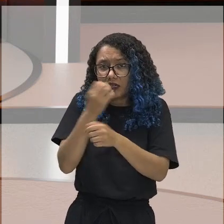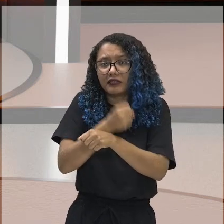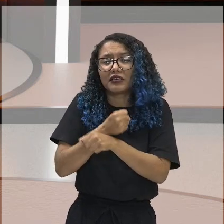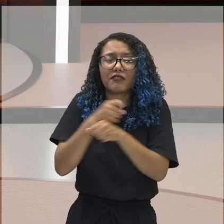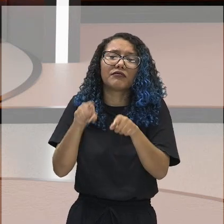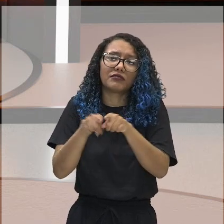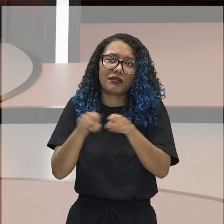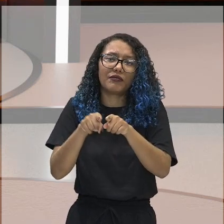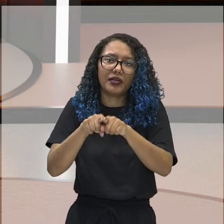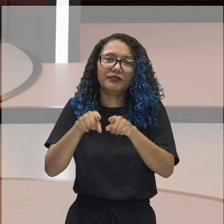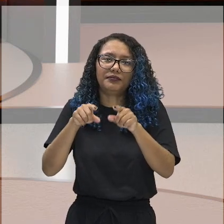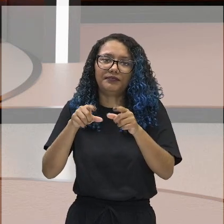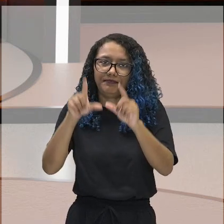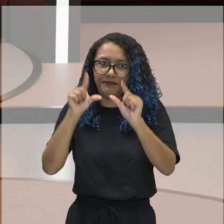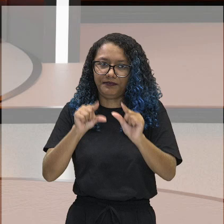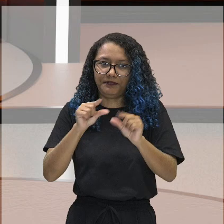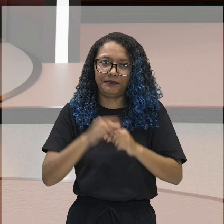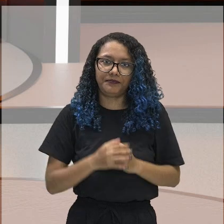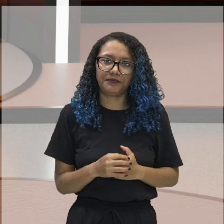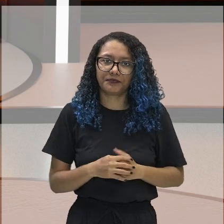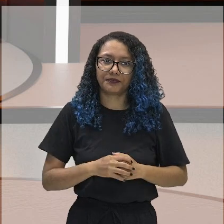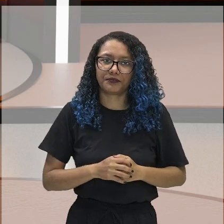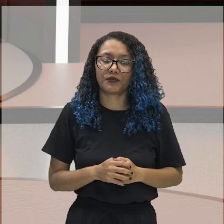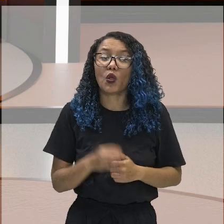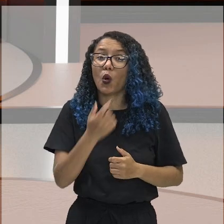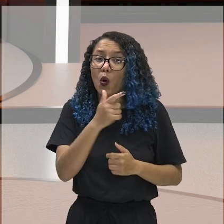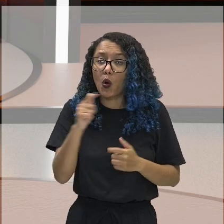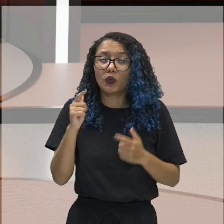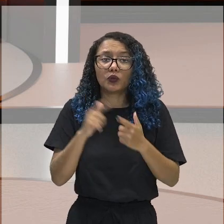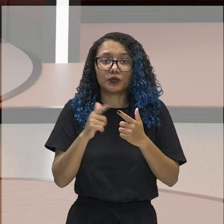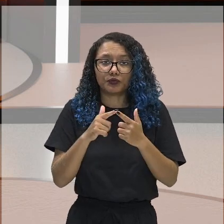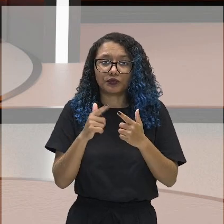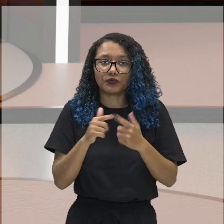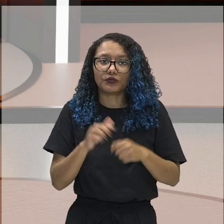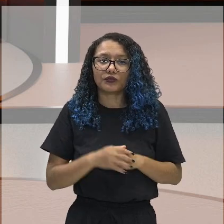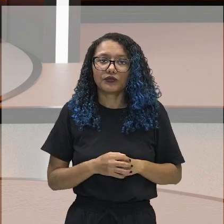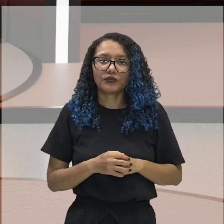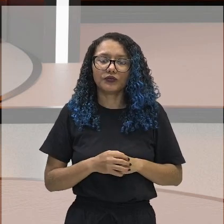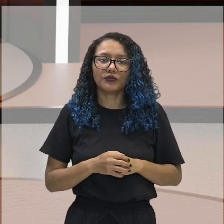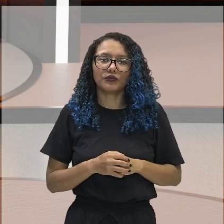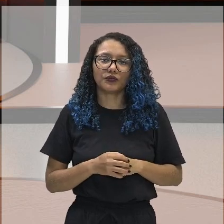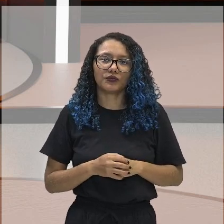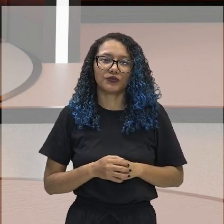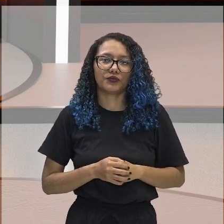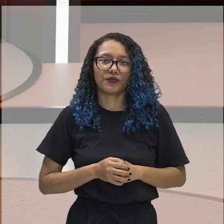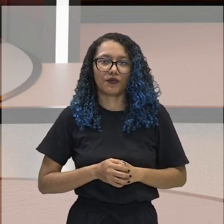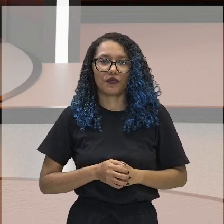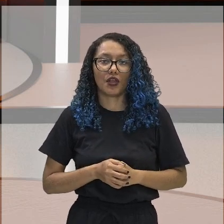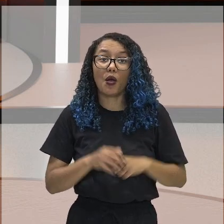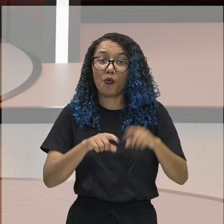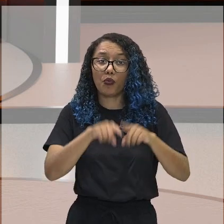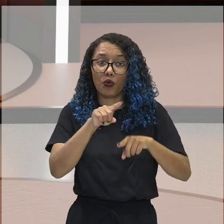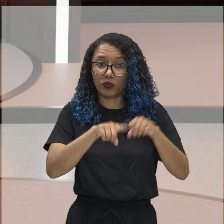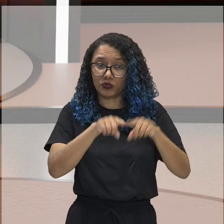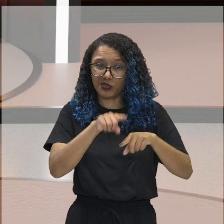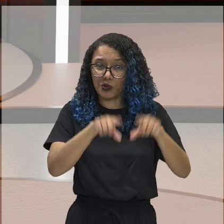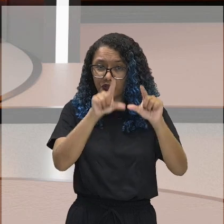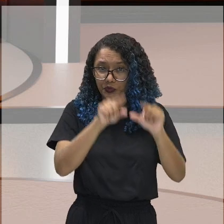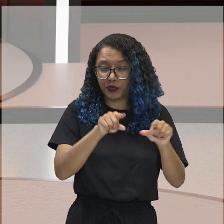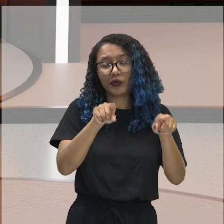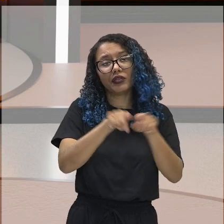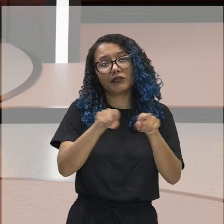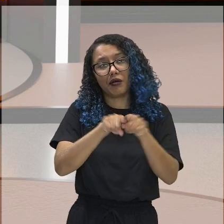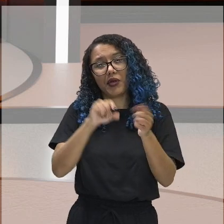adiante, nós temos aí um outro, né, momento que é o quê? A queda da produção e da arrecadação, então, de impostos,